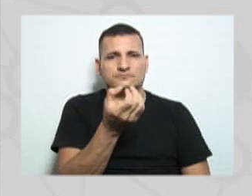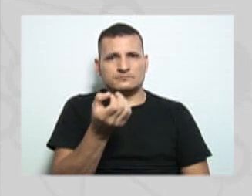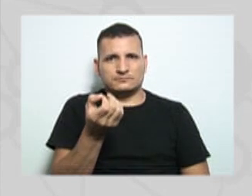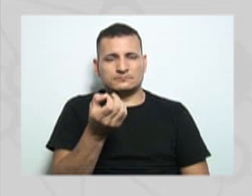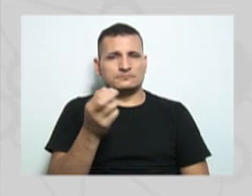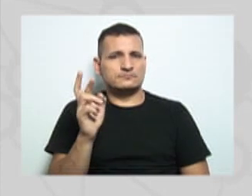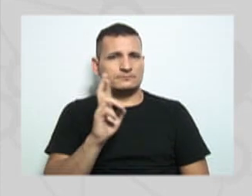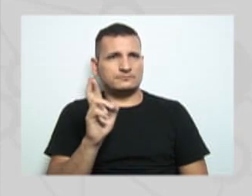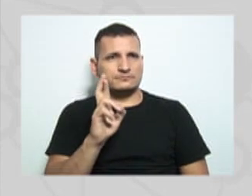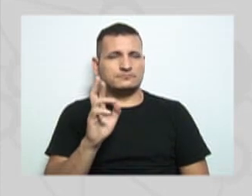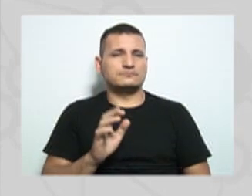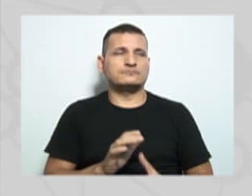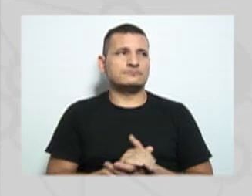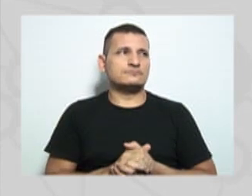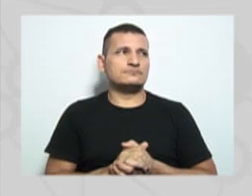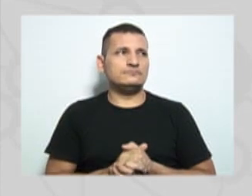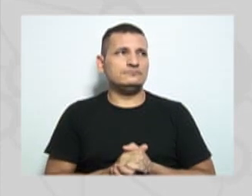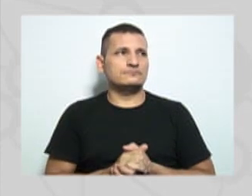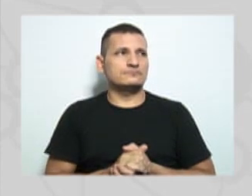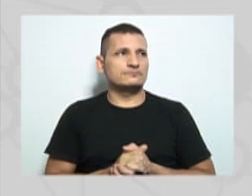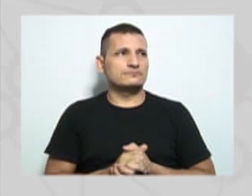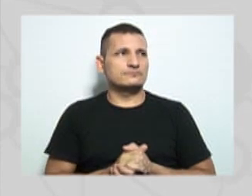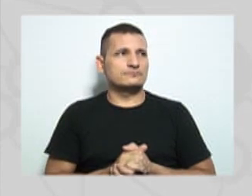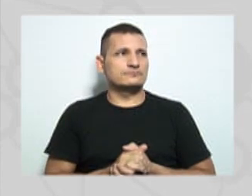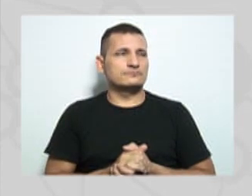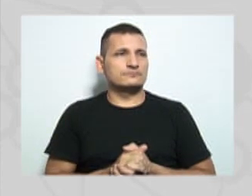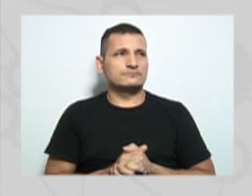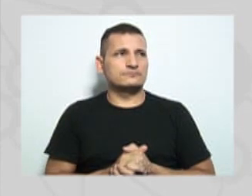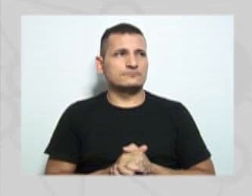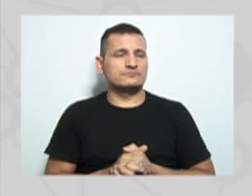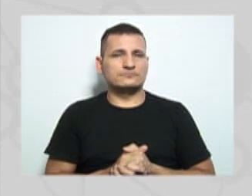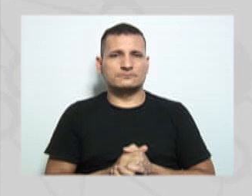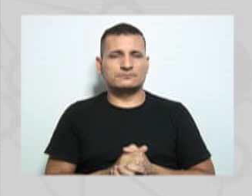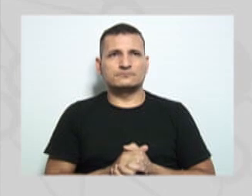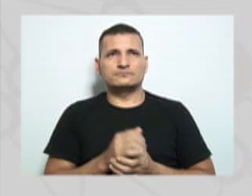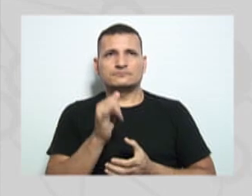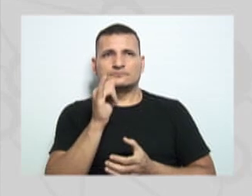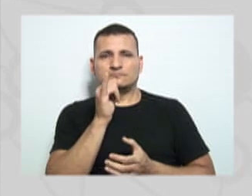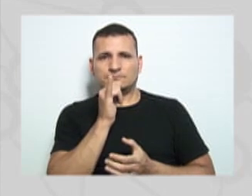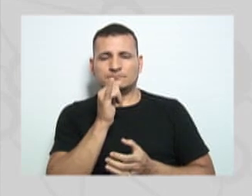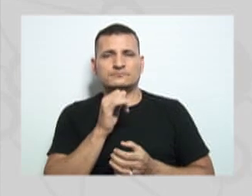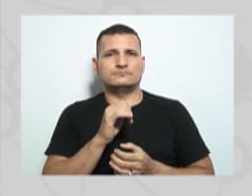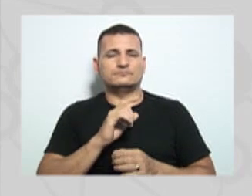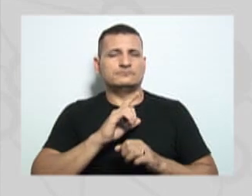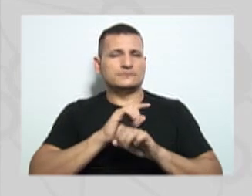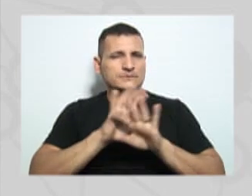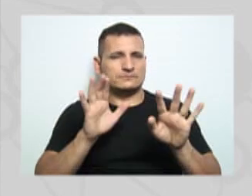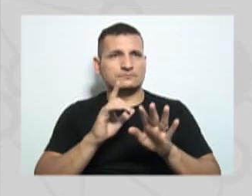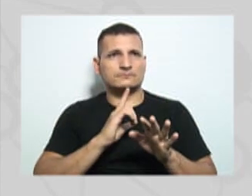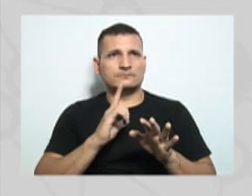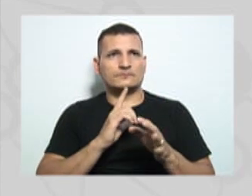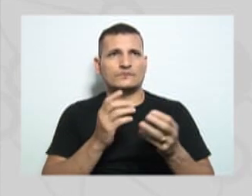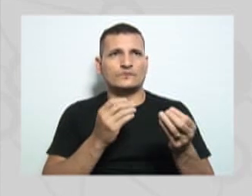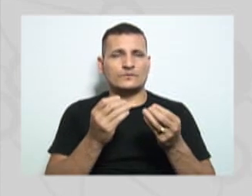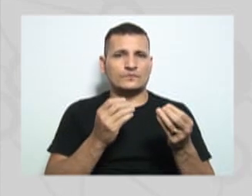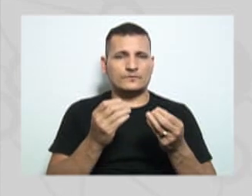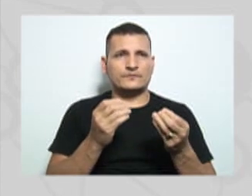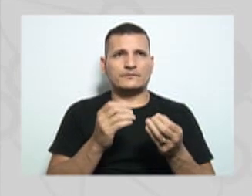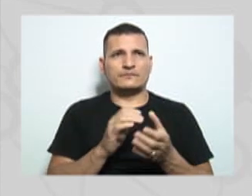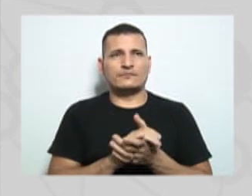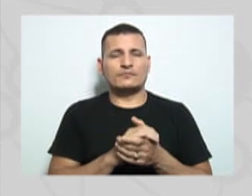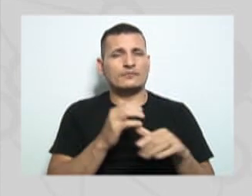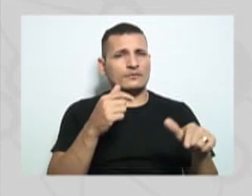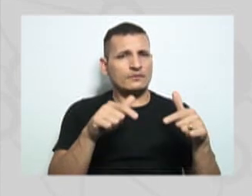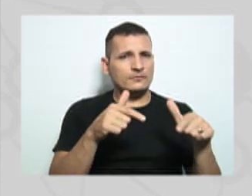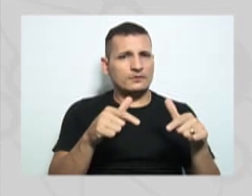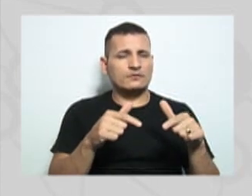R$600. Alguma coisa a acrescentar, professora? Não, professora, tranquilo. O exemplo aqui está bem claro para eles, né? Com relação ao cálculo da